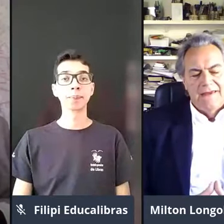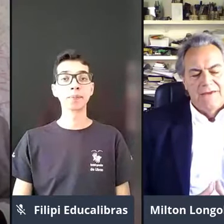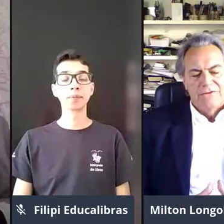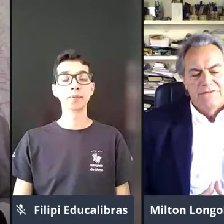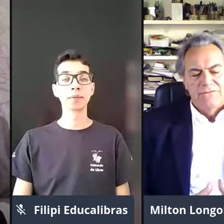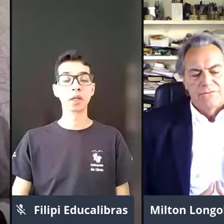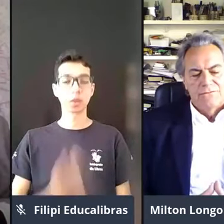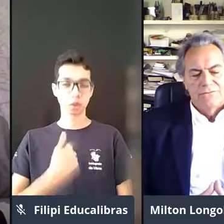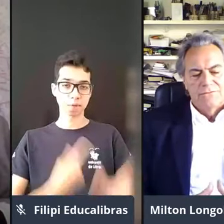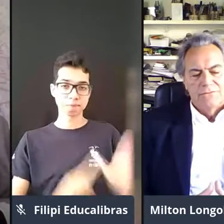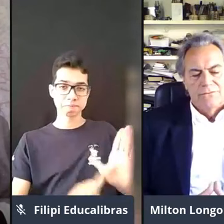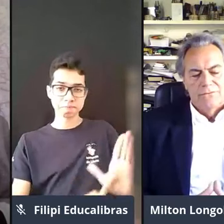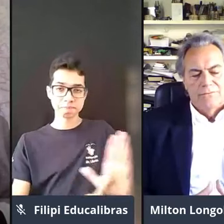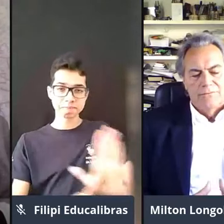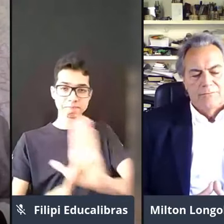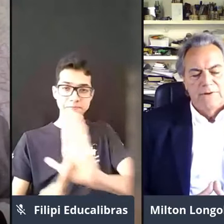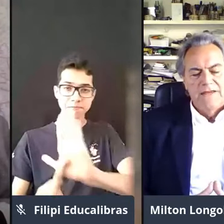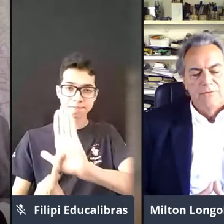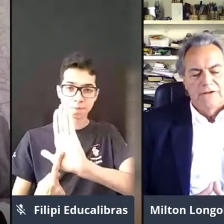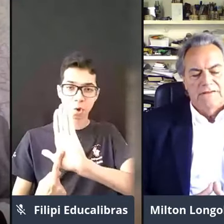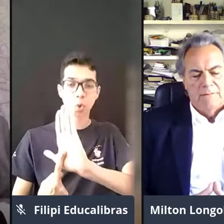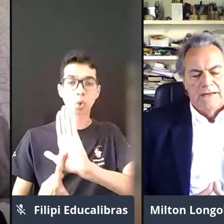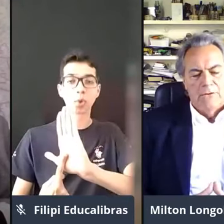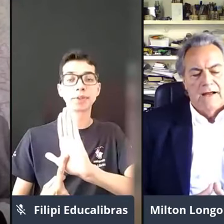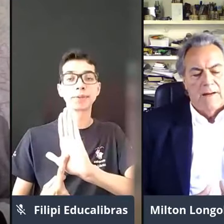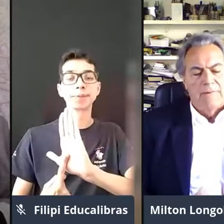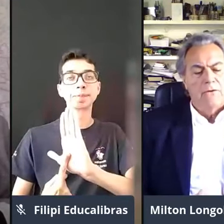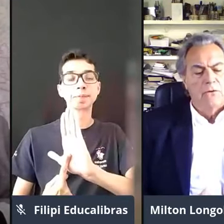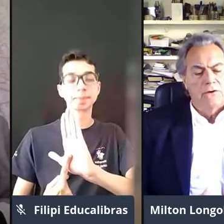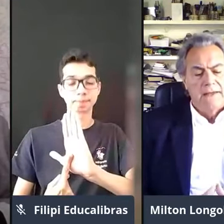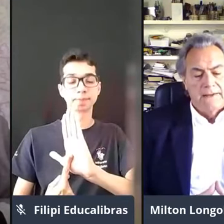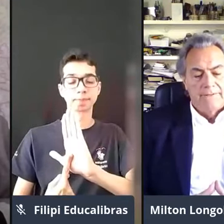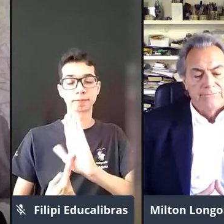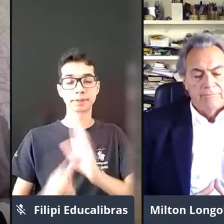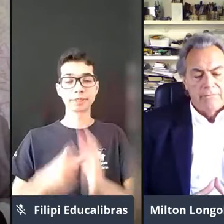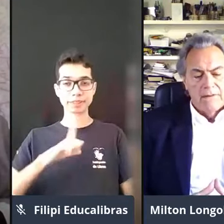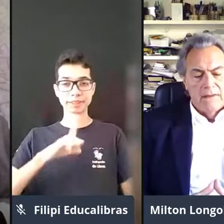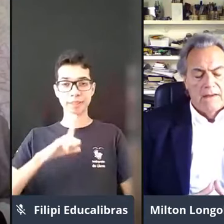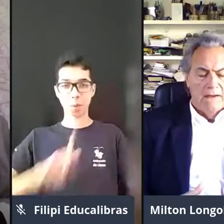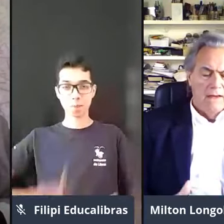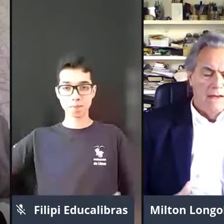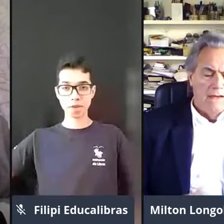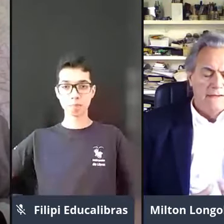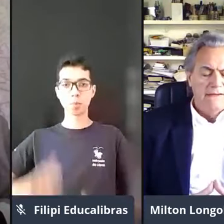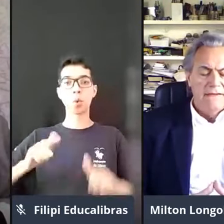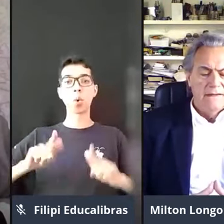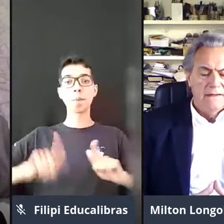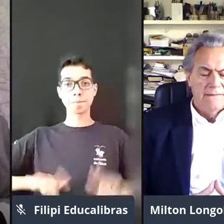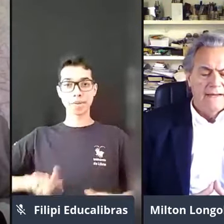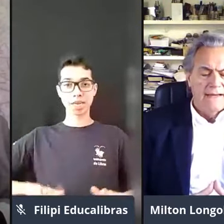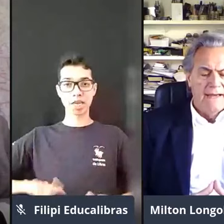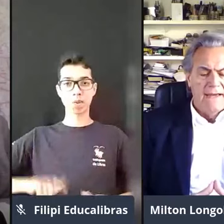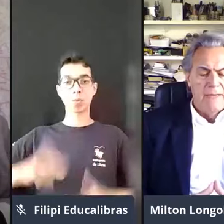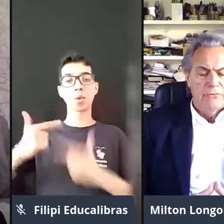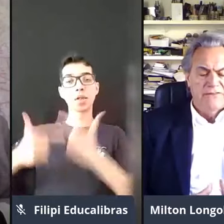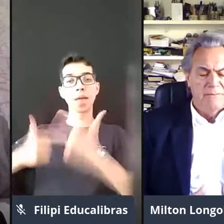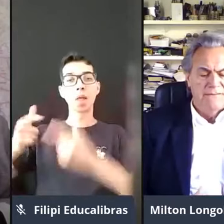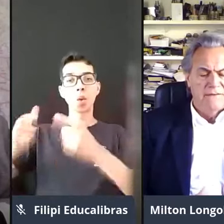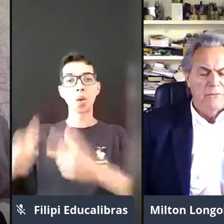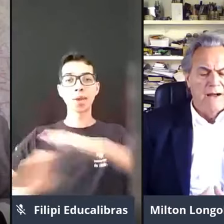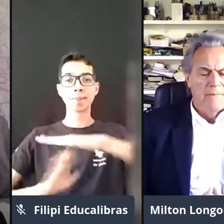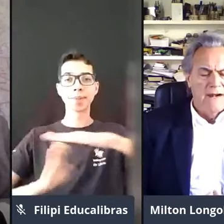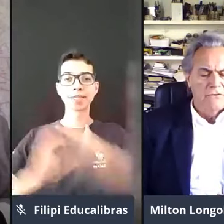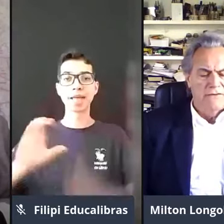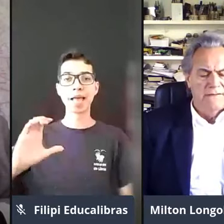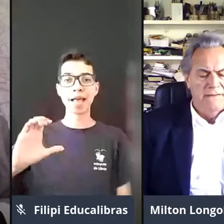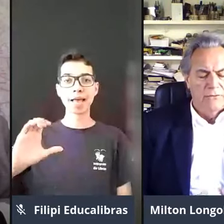assim, eu tive um primo que trabalhou na Camargo Correia. E naquela época o